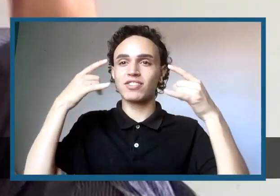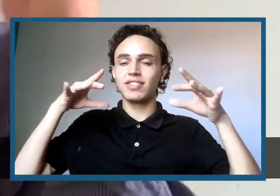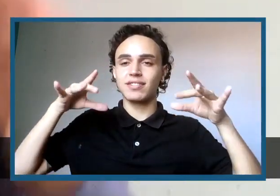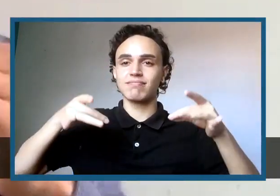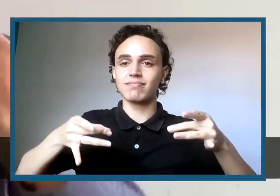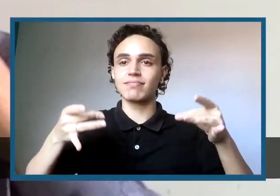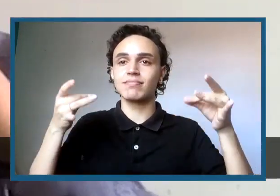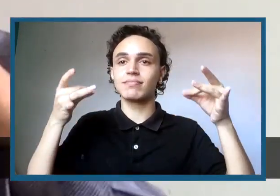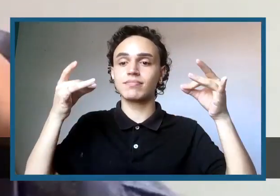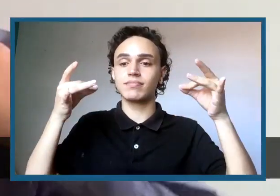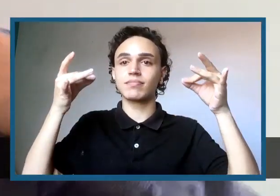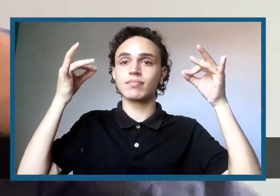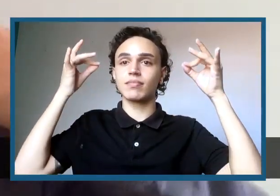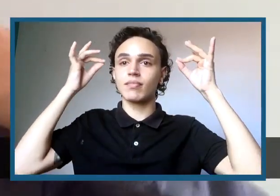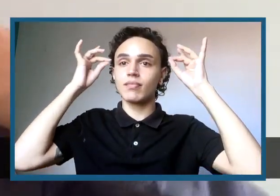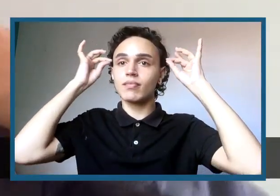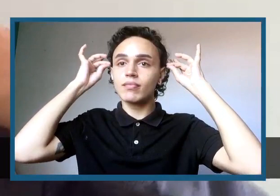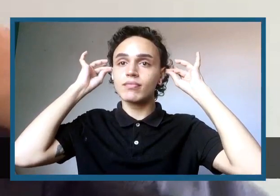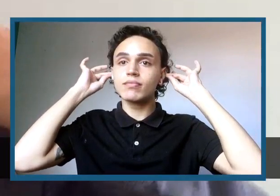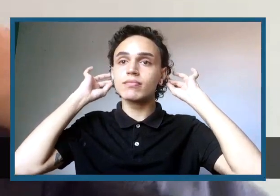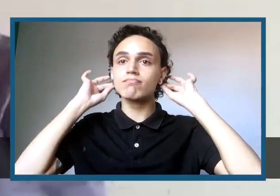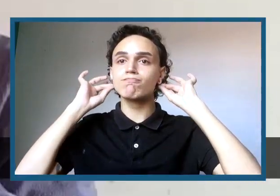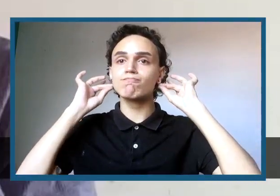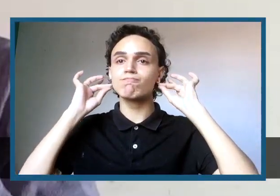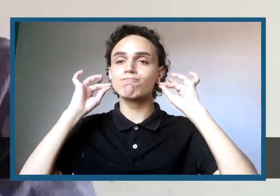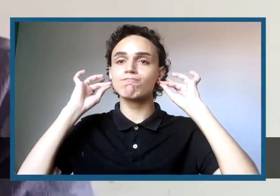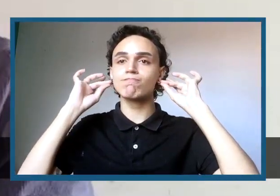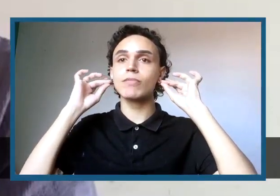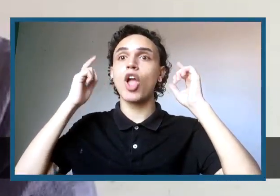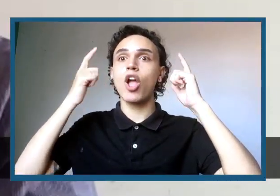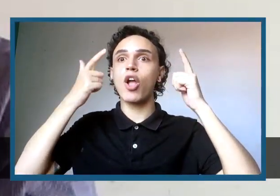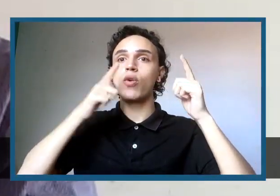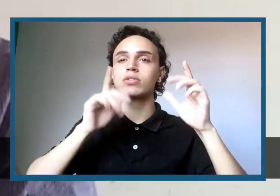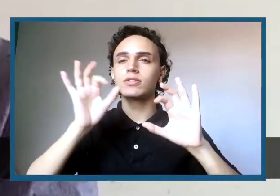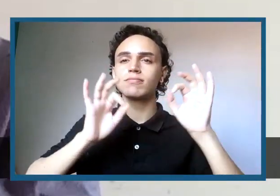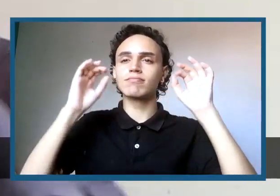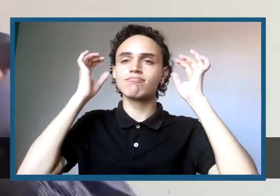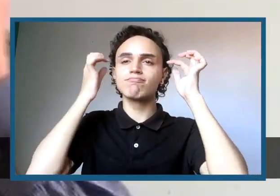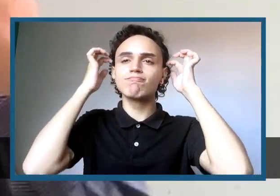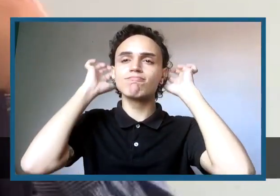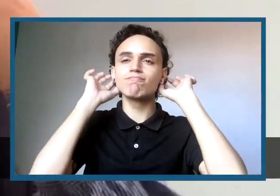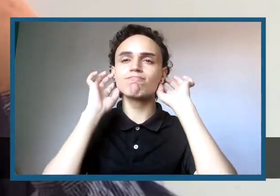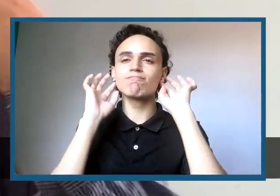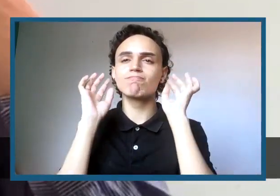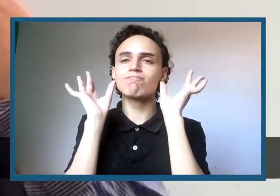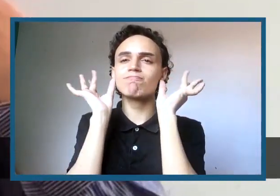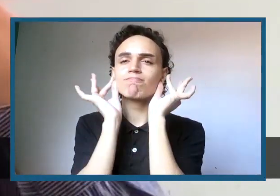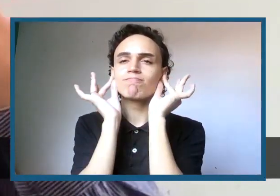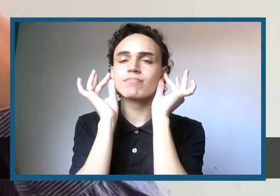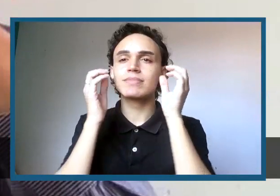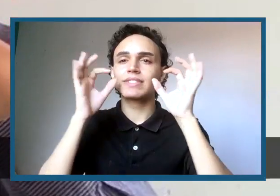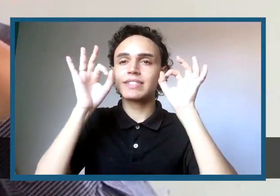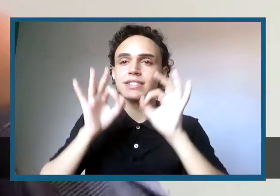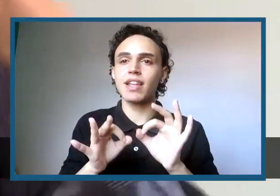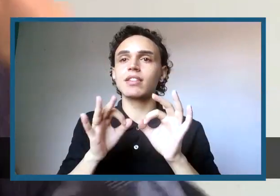cima e logo puxando a parte de baixo para que ela fique completamente amoldada ao rosto, né? Vedando a parte lateral, a